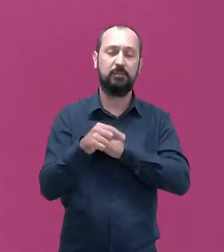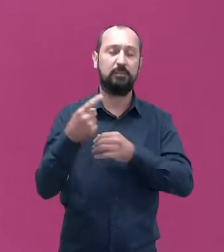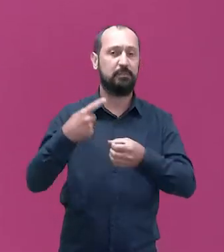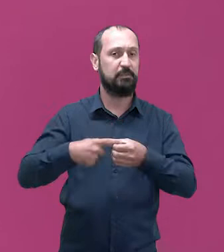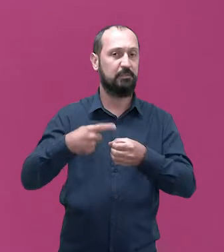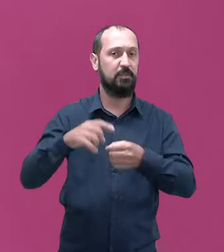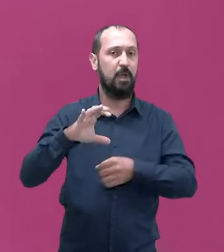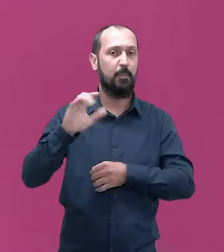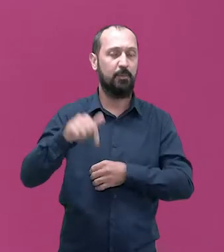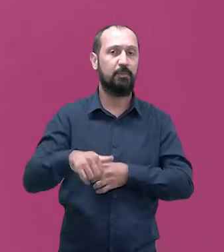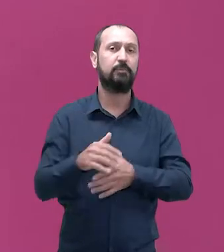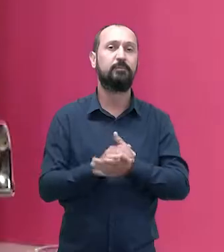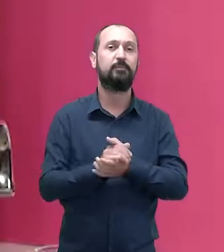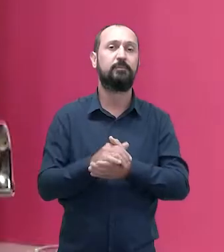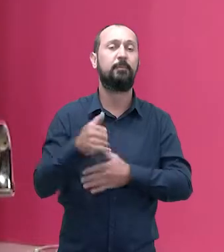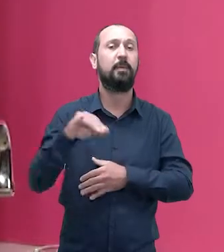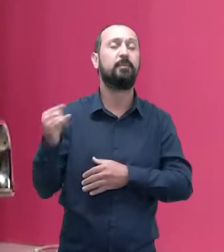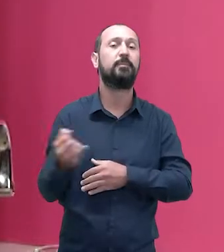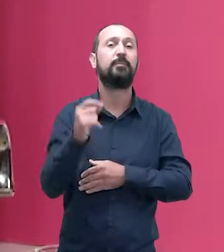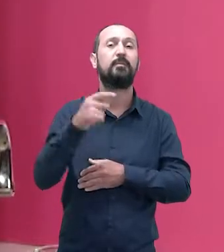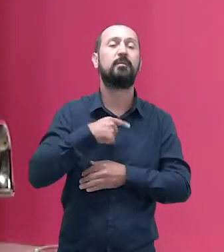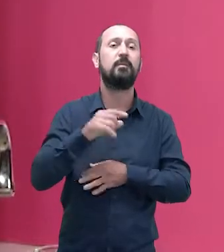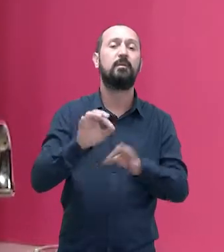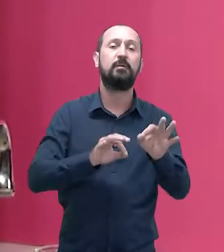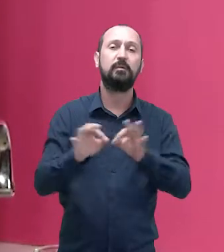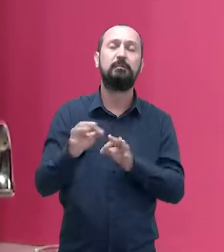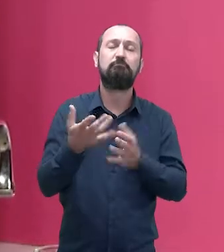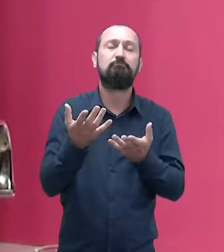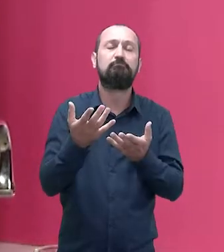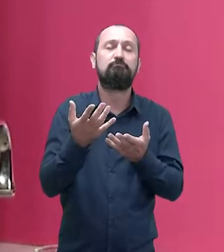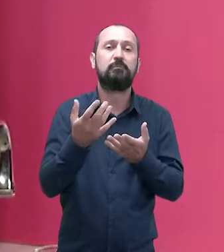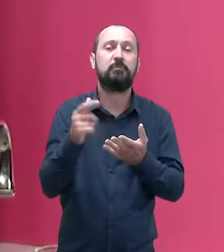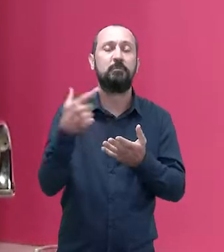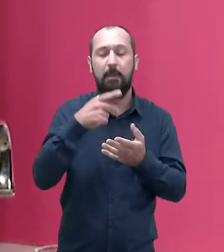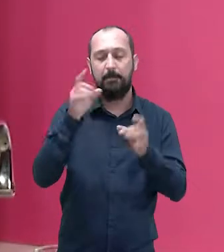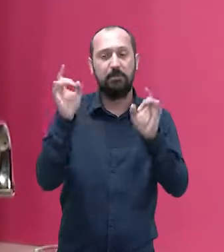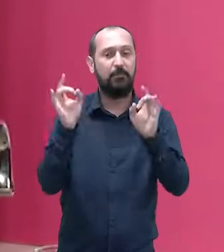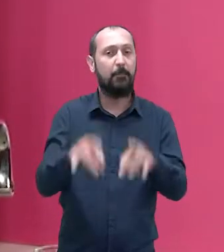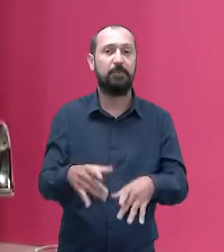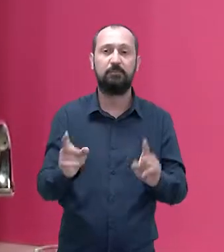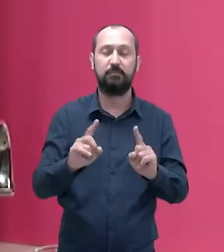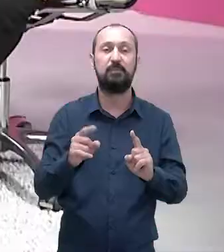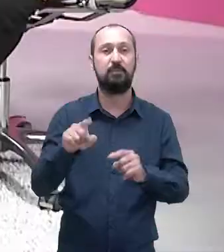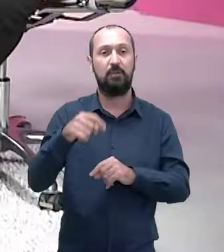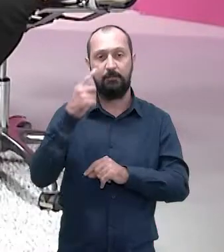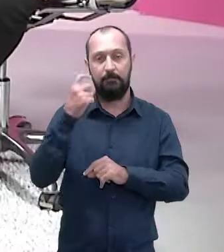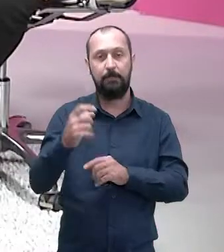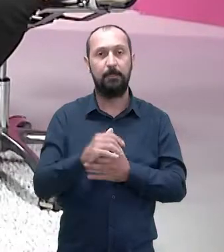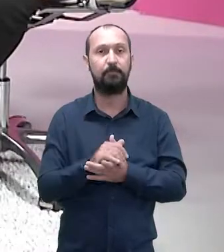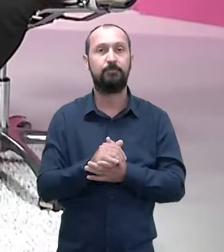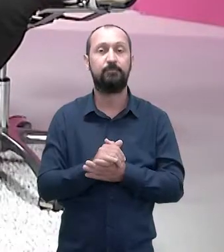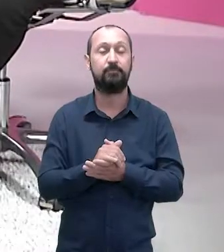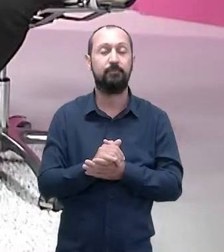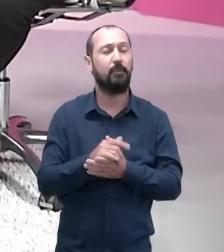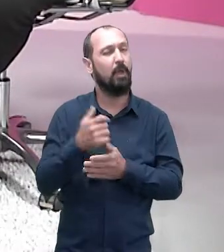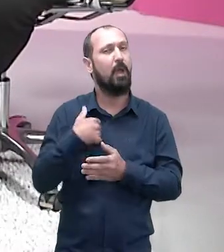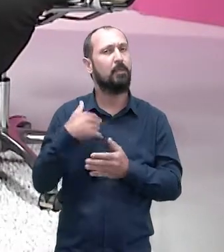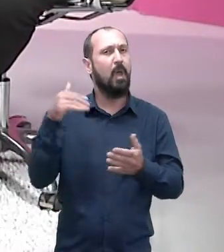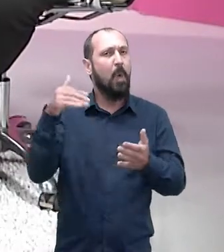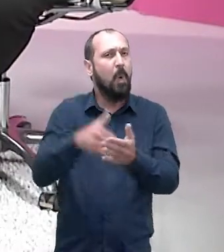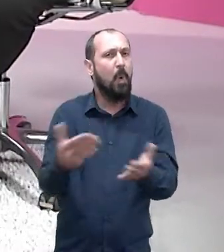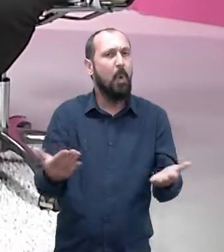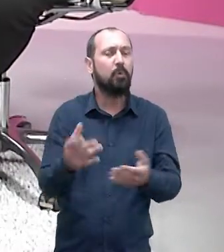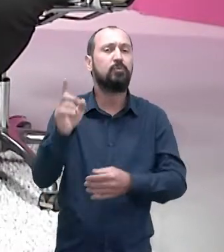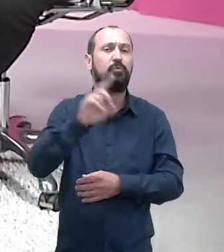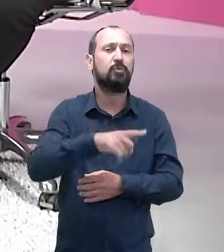nossa cidade de Campo Grande. O mais importante é que encontrou uma saída e ninguém ficou à deriva. Isso que foi interessante. Inclusive até